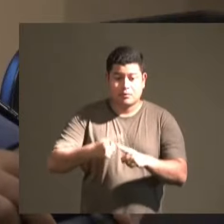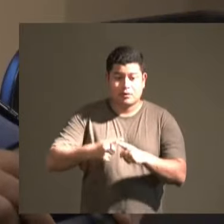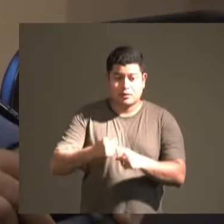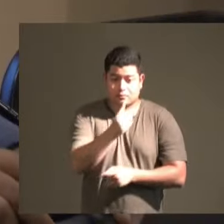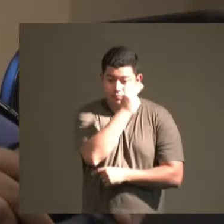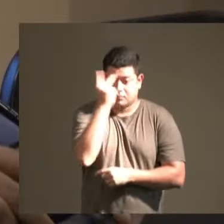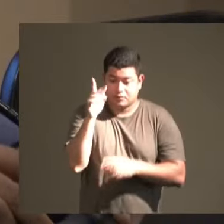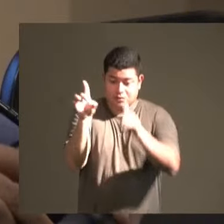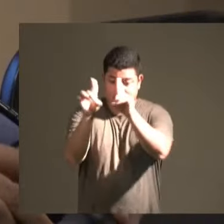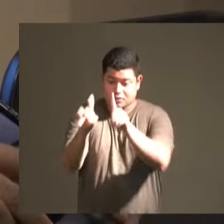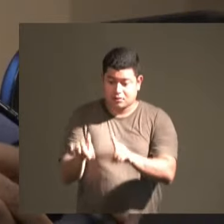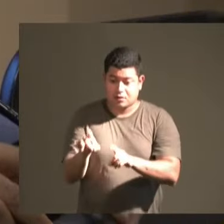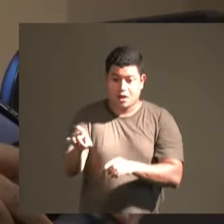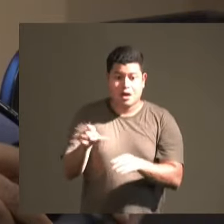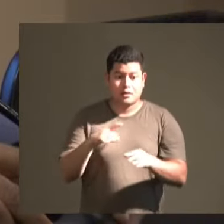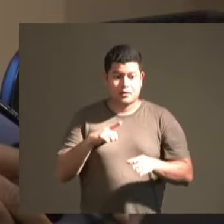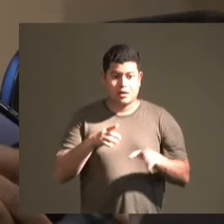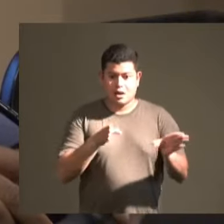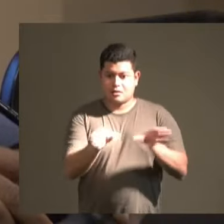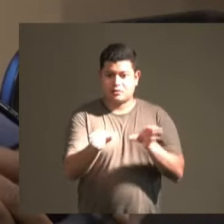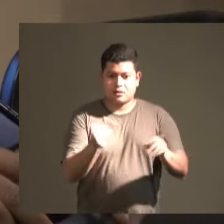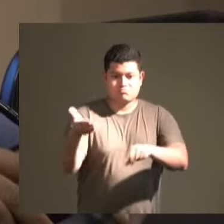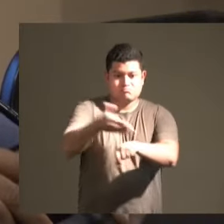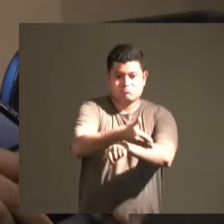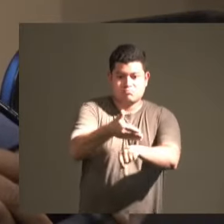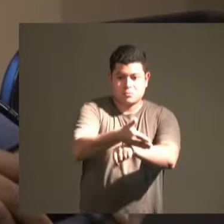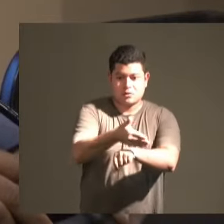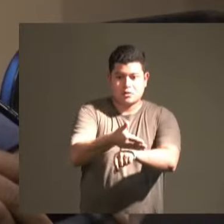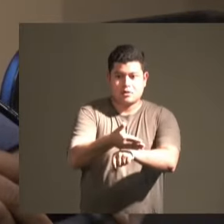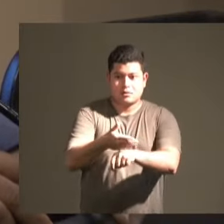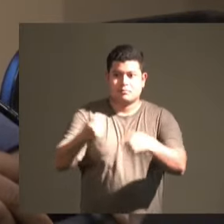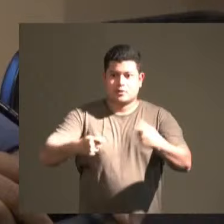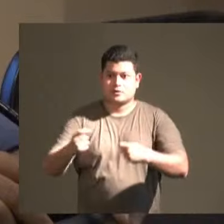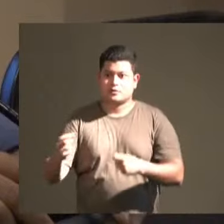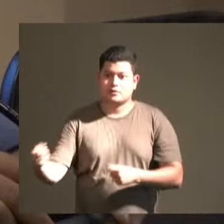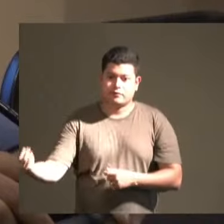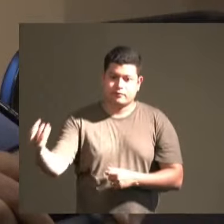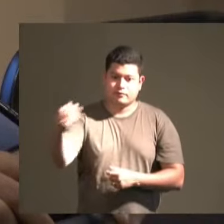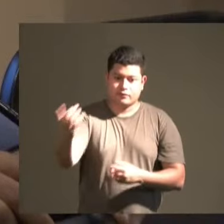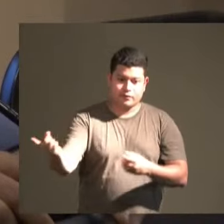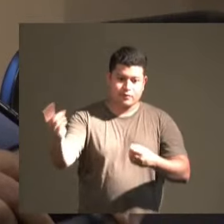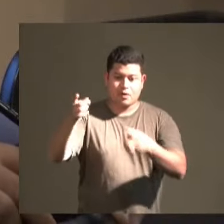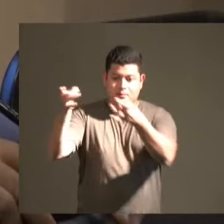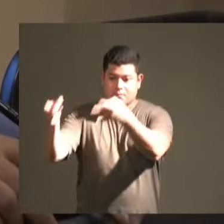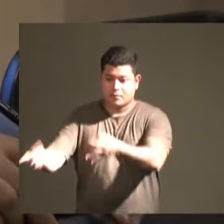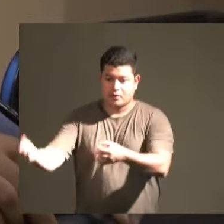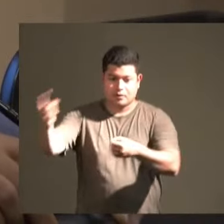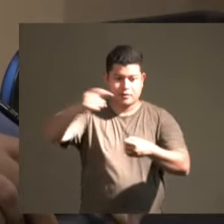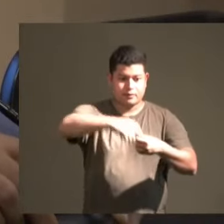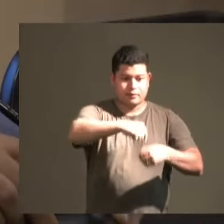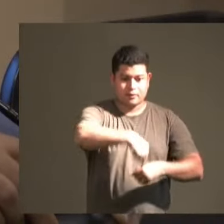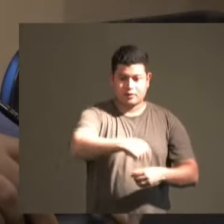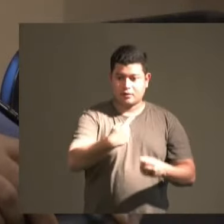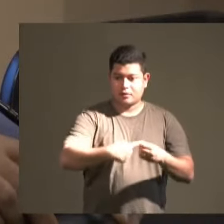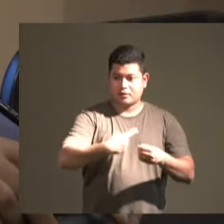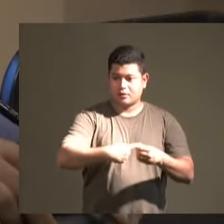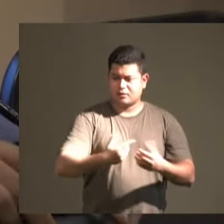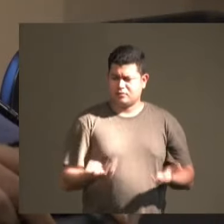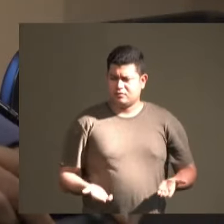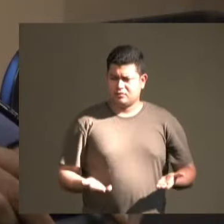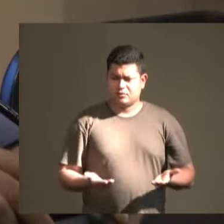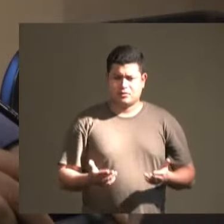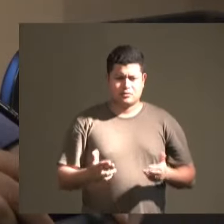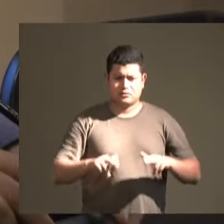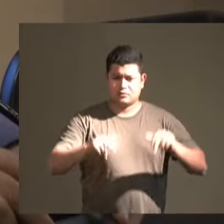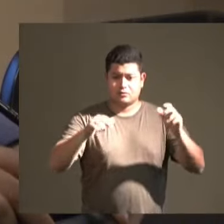ter acesso a alguma coisa, têm que vir para a cidade, certo ou errado? E nós nunca fizemos nada por isso. Nós queremos fazer